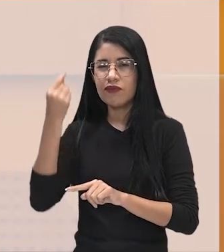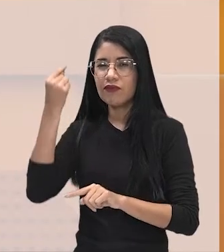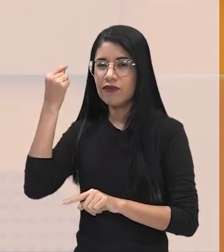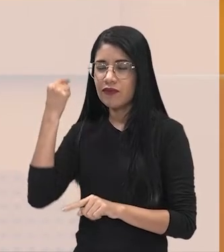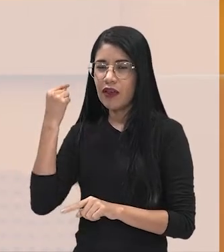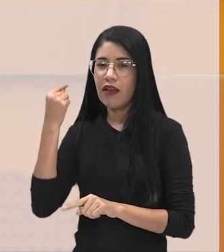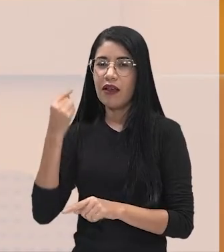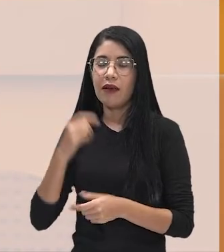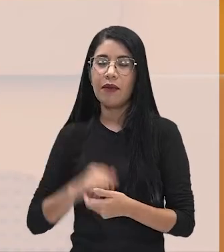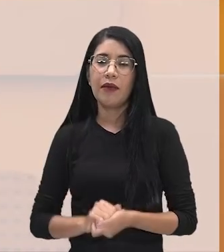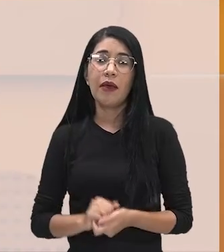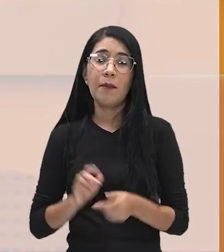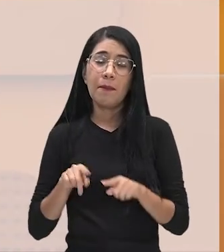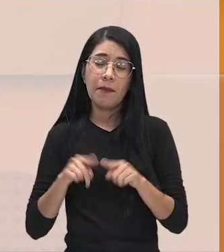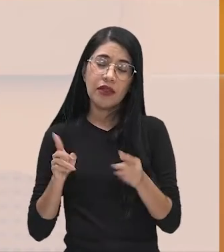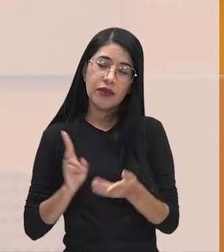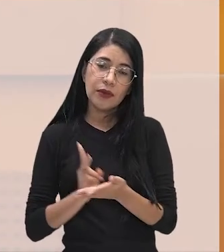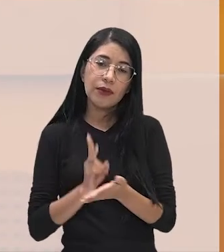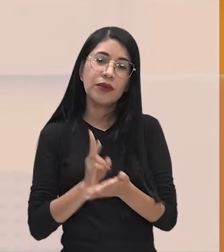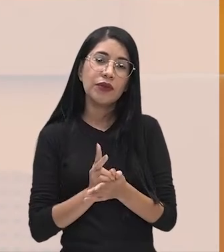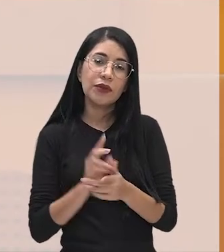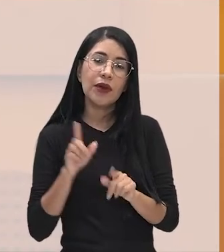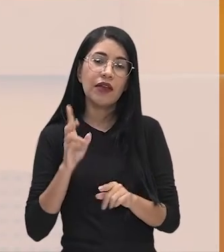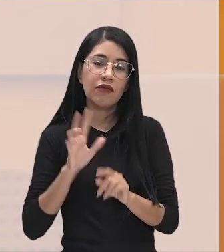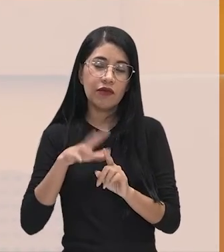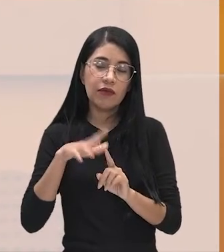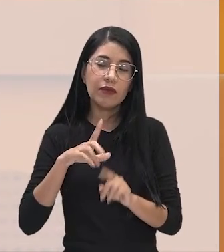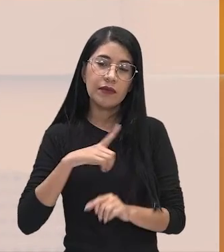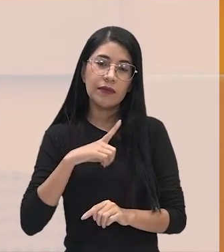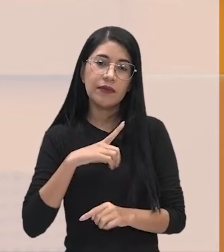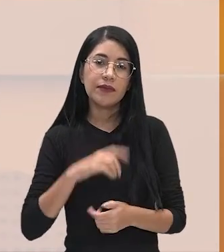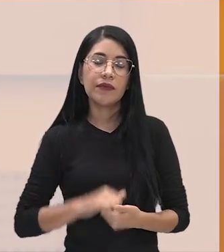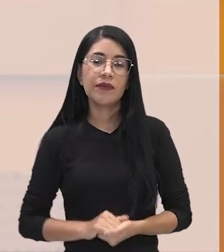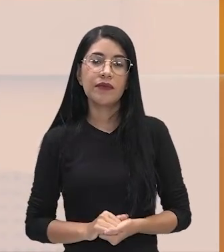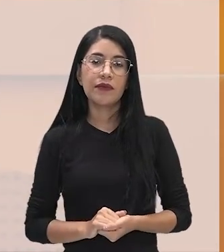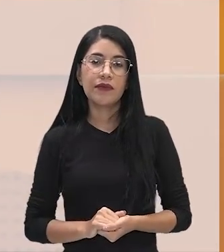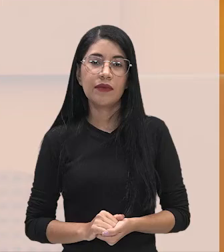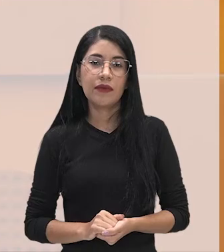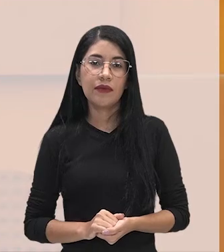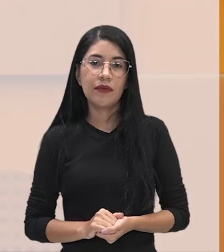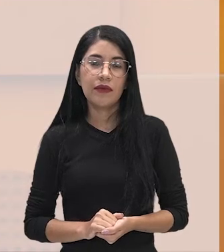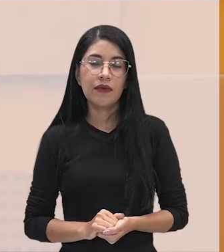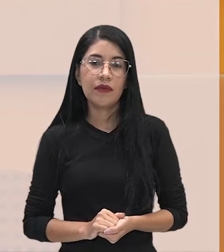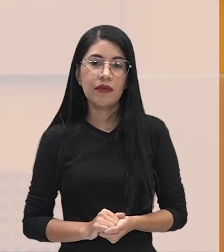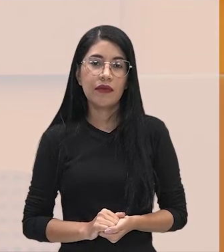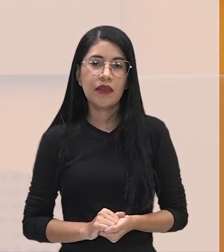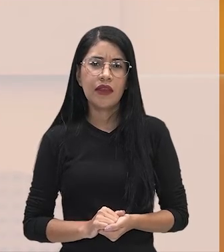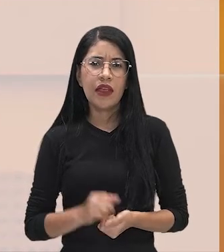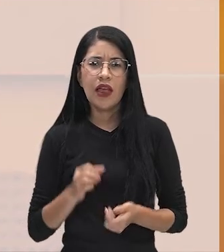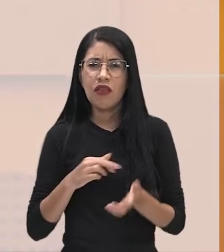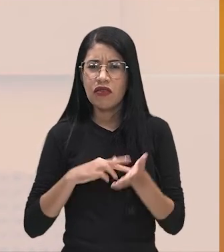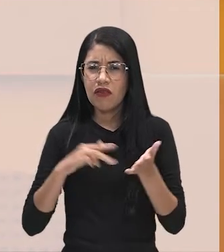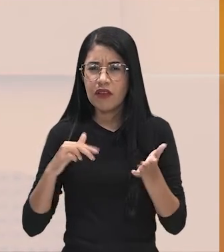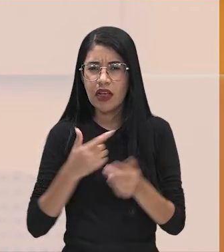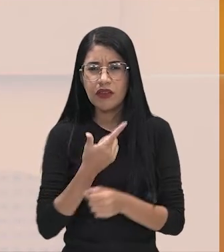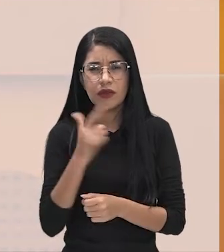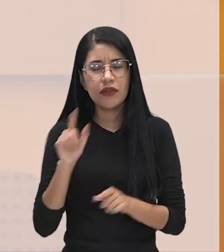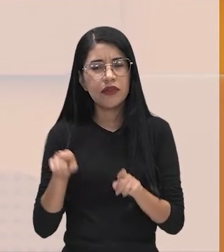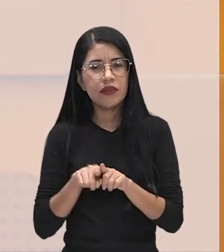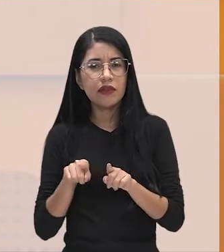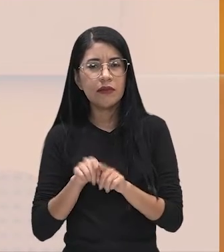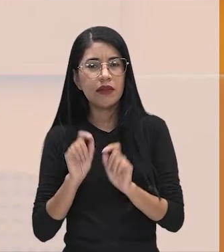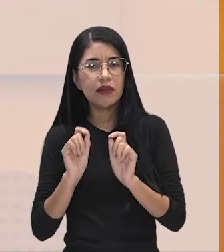na antiguidade, mas que se fazem presentes quando a gente olha, então, um livro. E tem mais. A novidade não é só isso. Acompanha ali